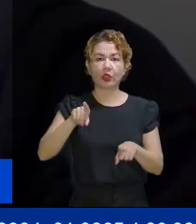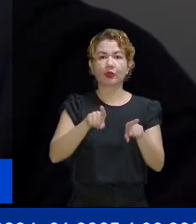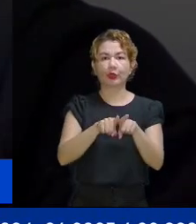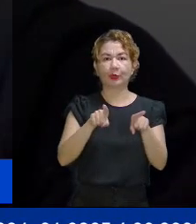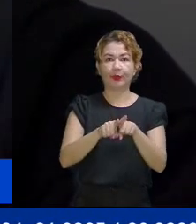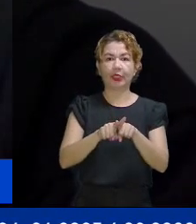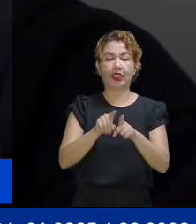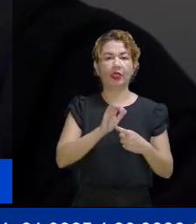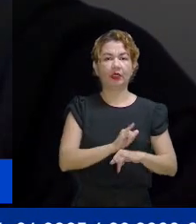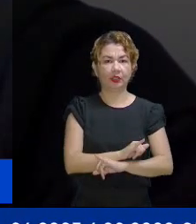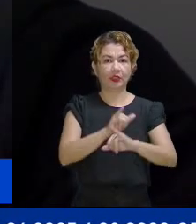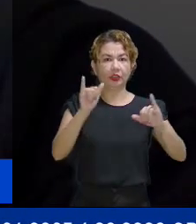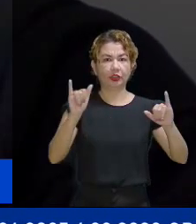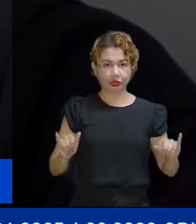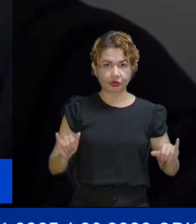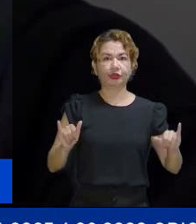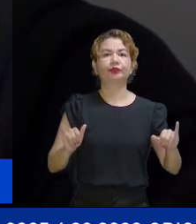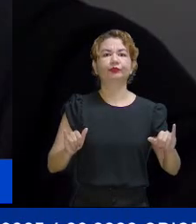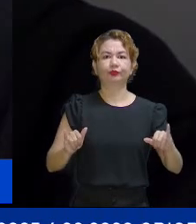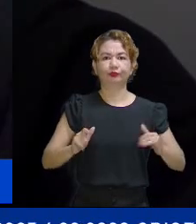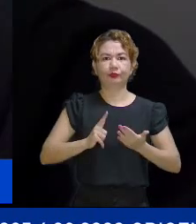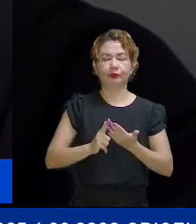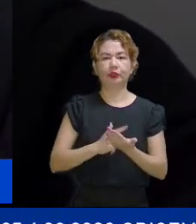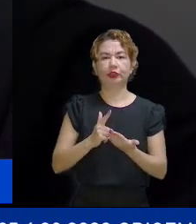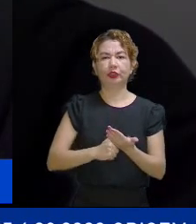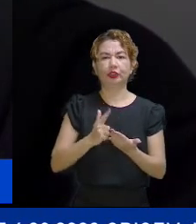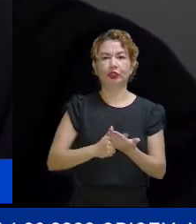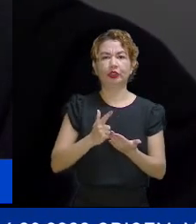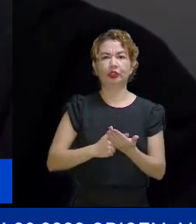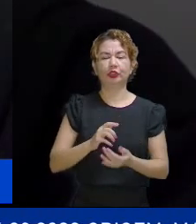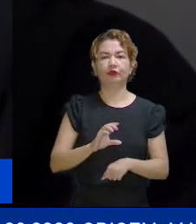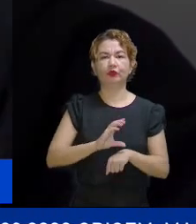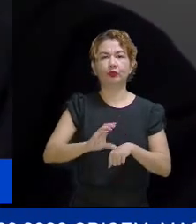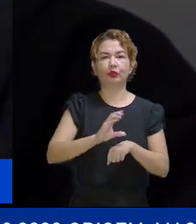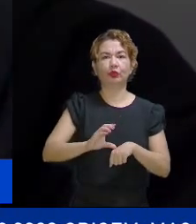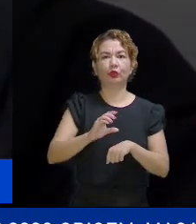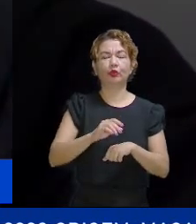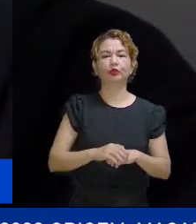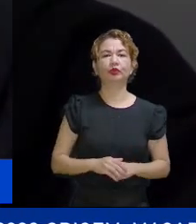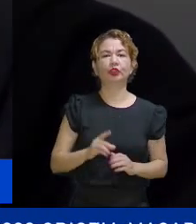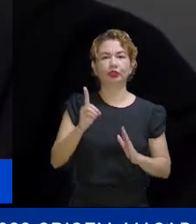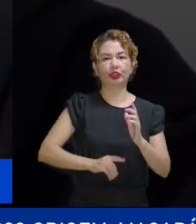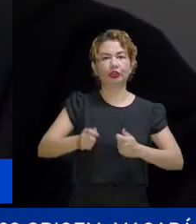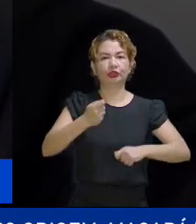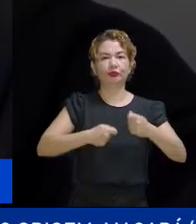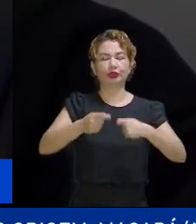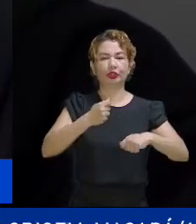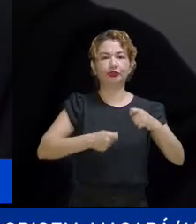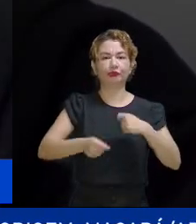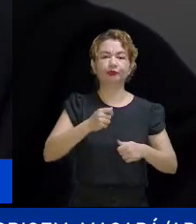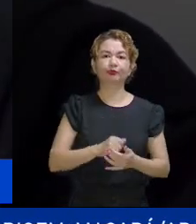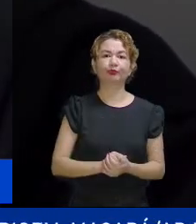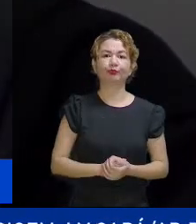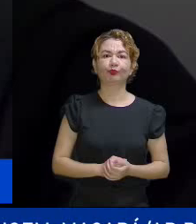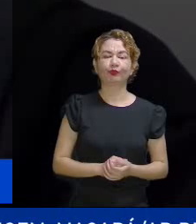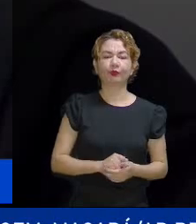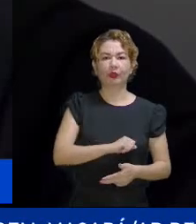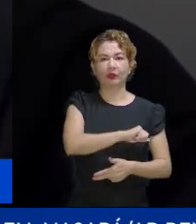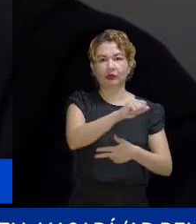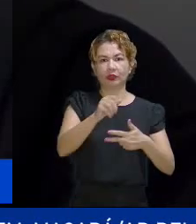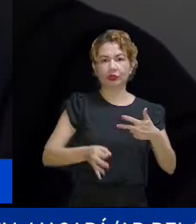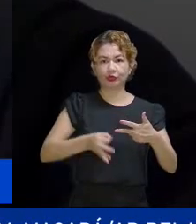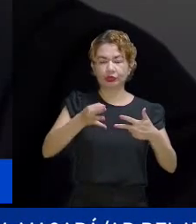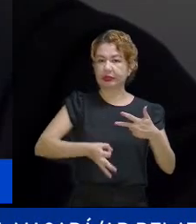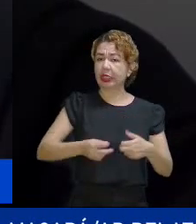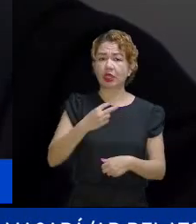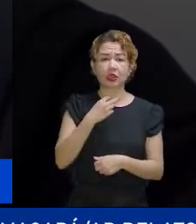destaca em seu livro Curso de Direito Administrativo que o Poder Judiciário não pode usurpar